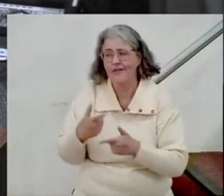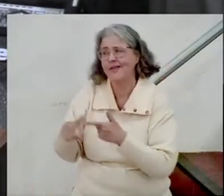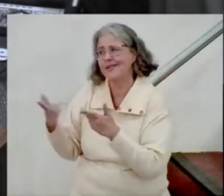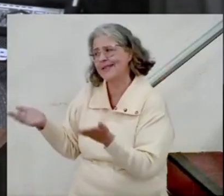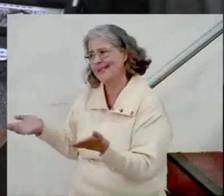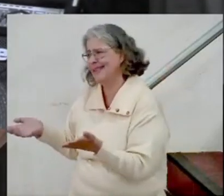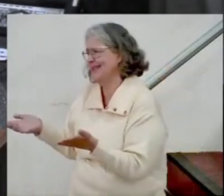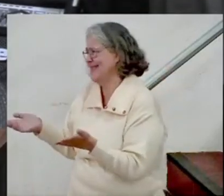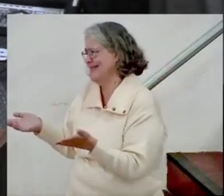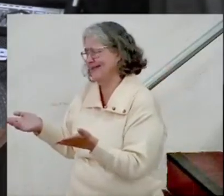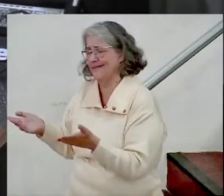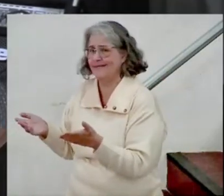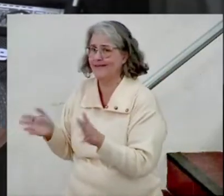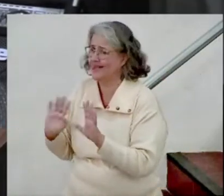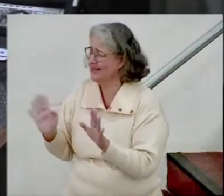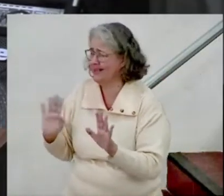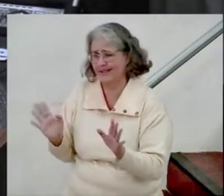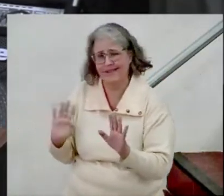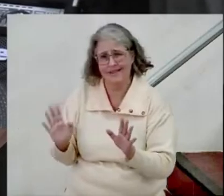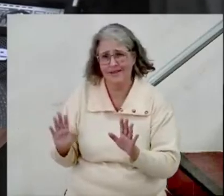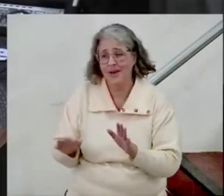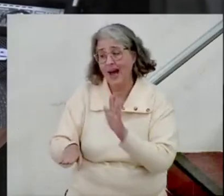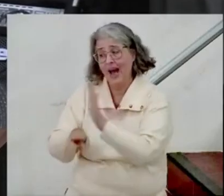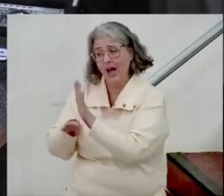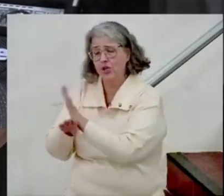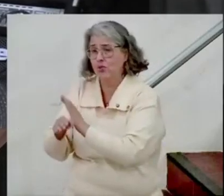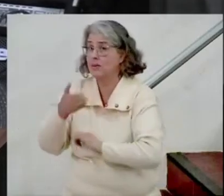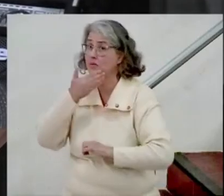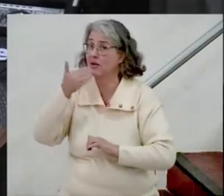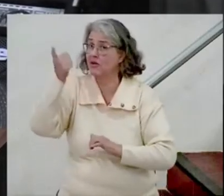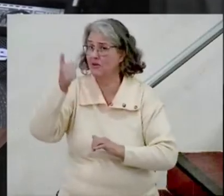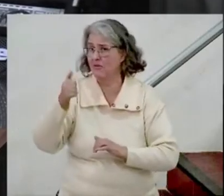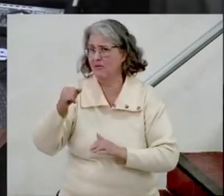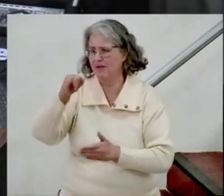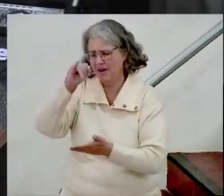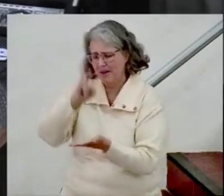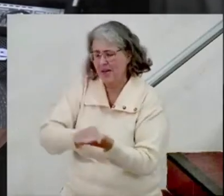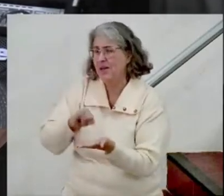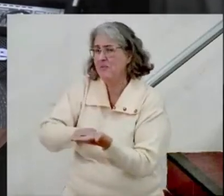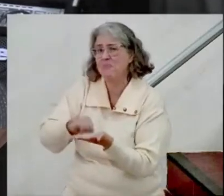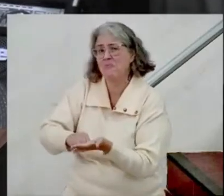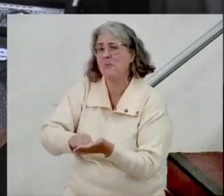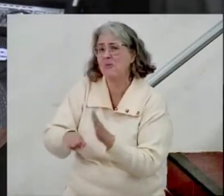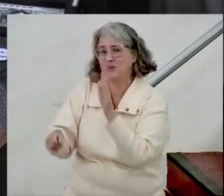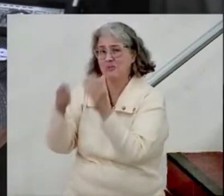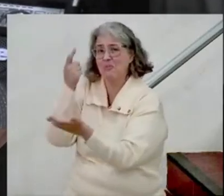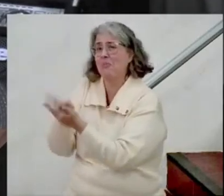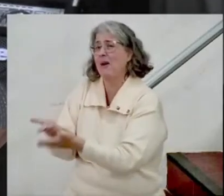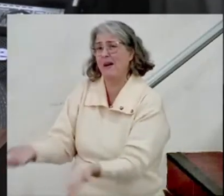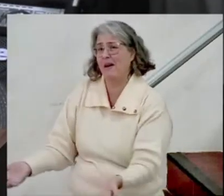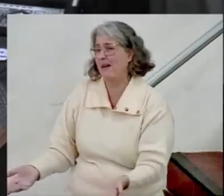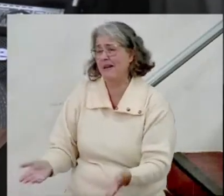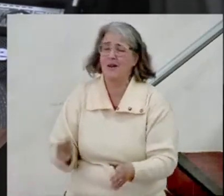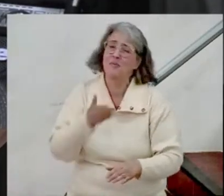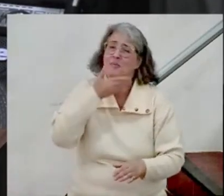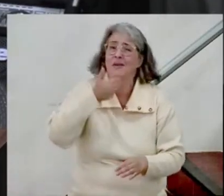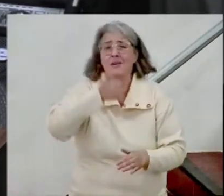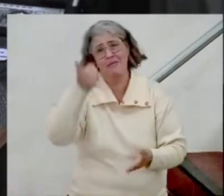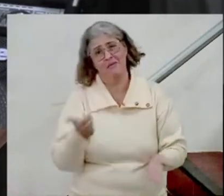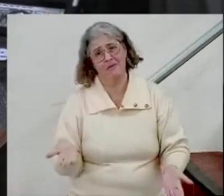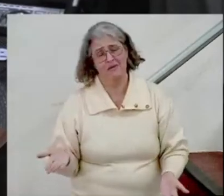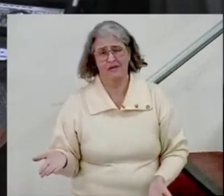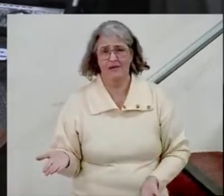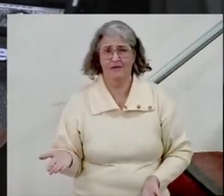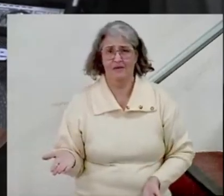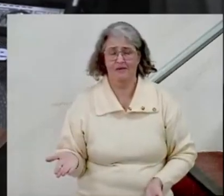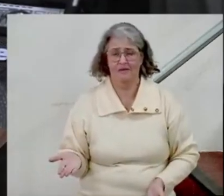contra o cachorro grande. Você entendeu qual é o problema? O Acás quer ser amigo dos assírios, ele quer pagar tributo para os assírios.